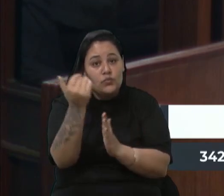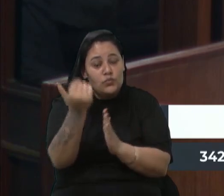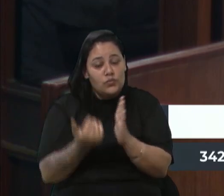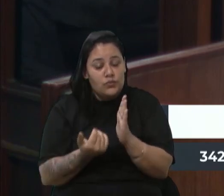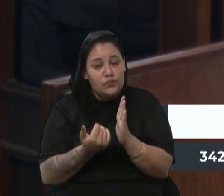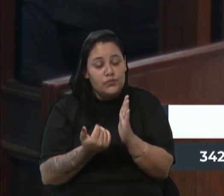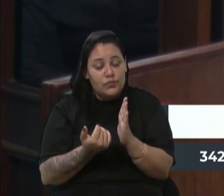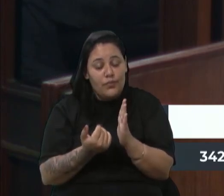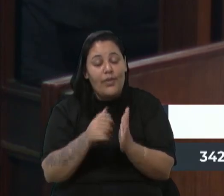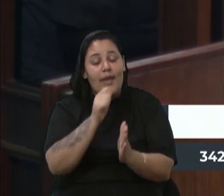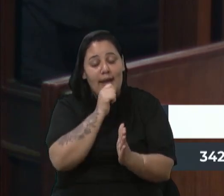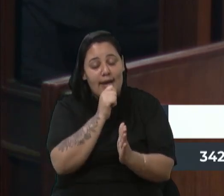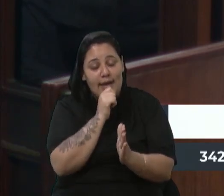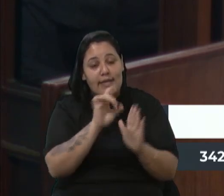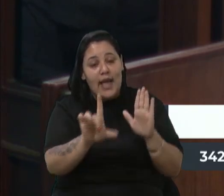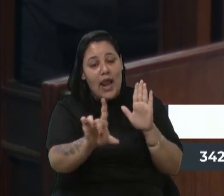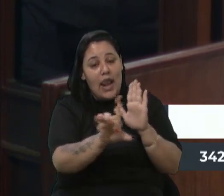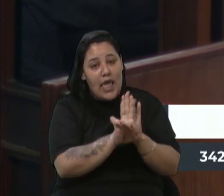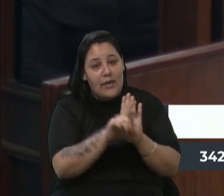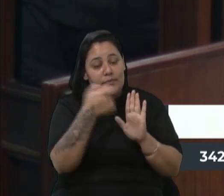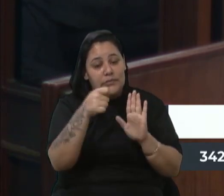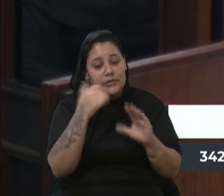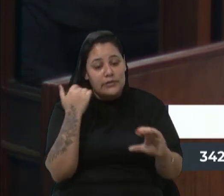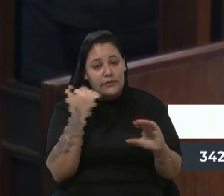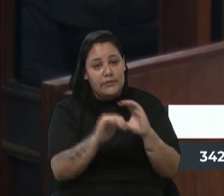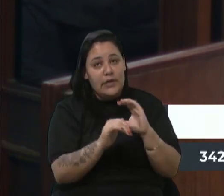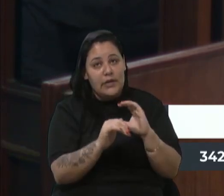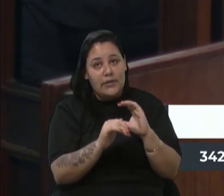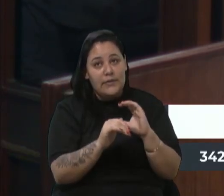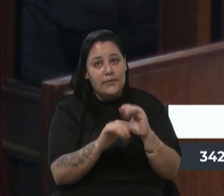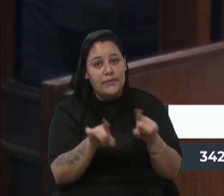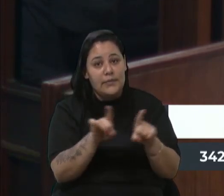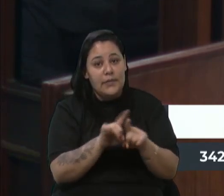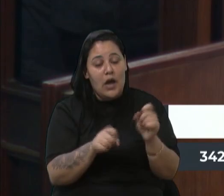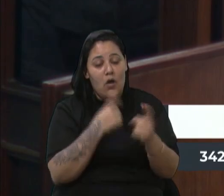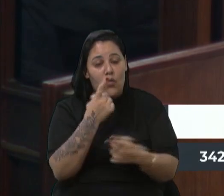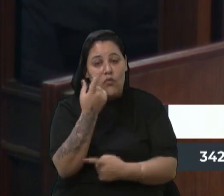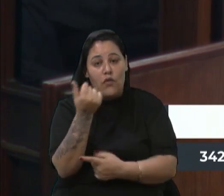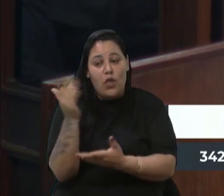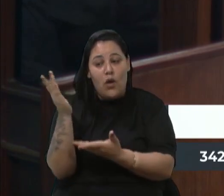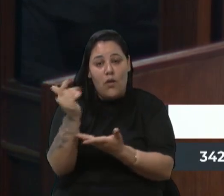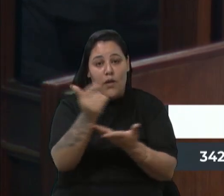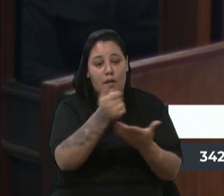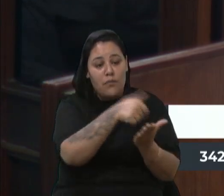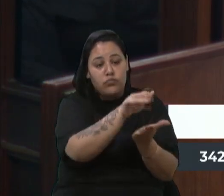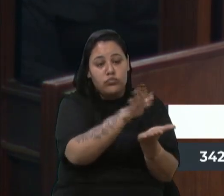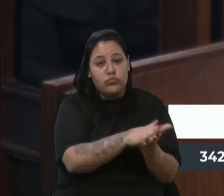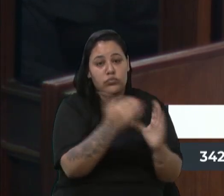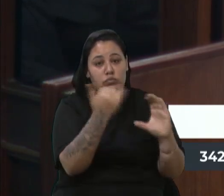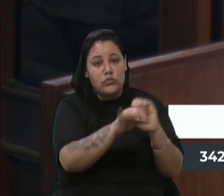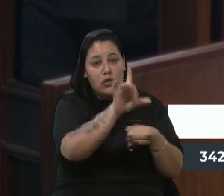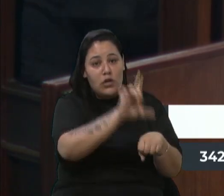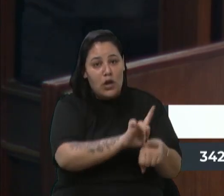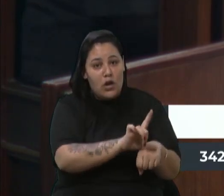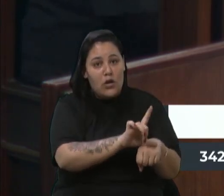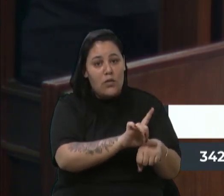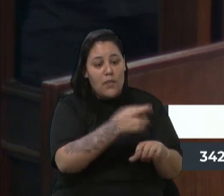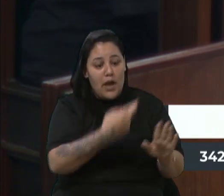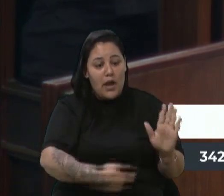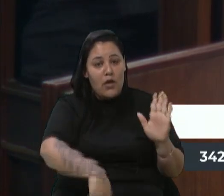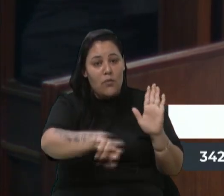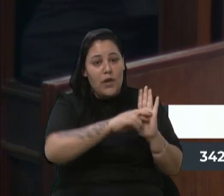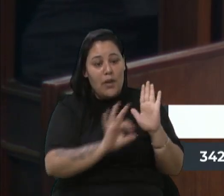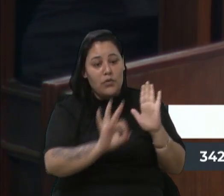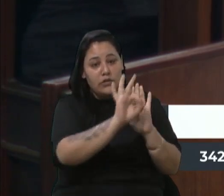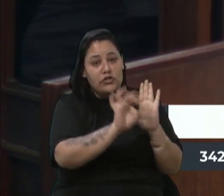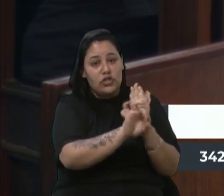a legislação prevê o repasse de ao menos a parte do valor arrecadado com as multas à concessionária, para ressarcir tarifas não pagas